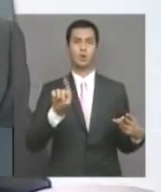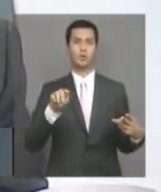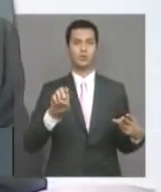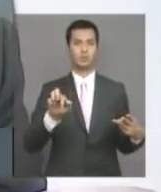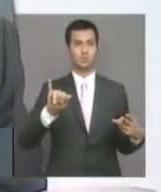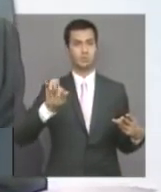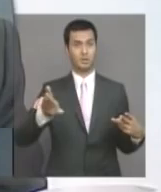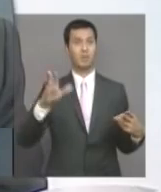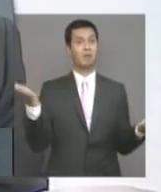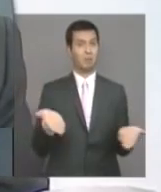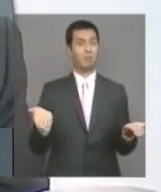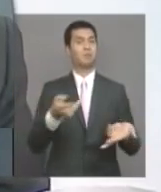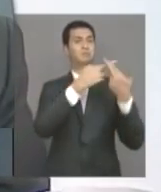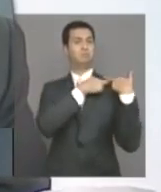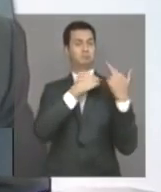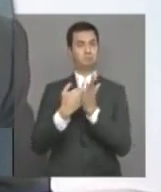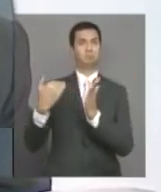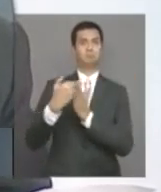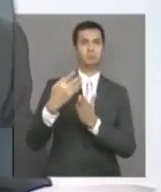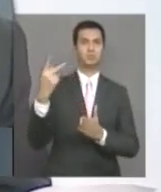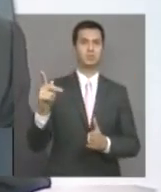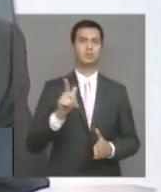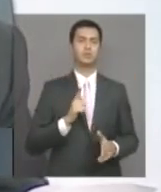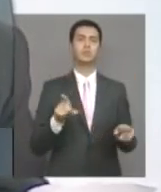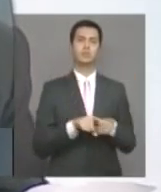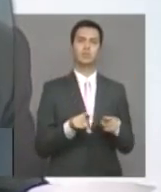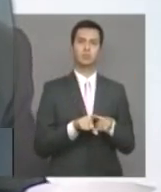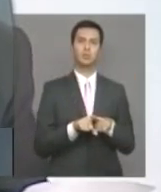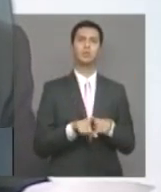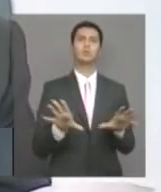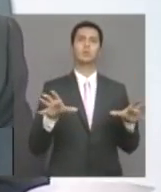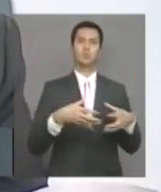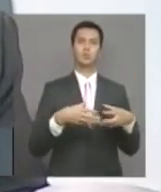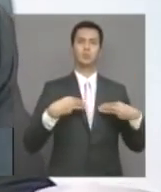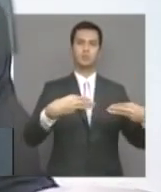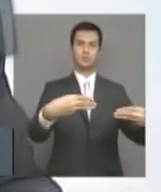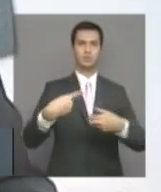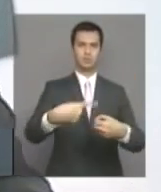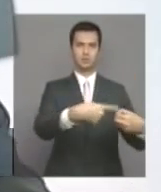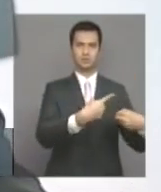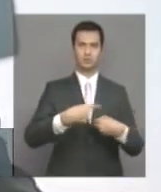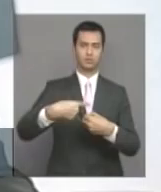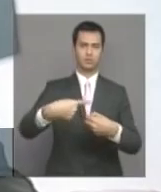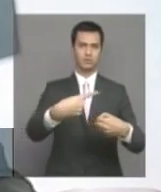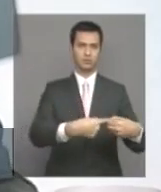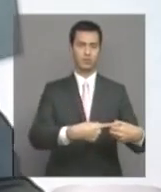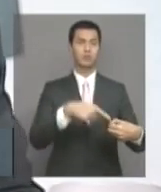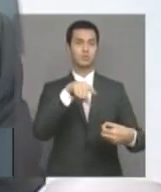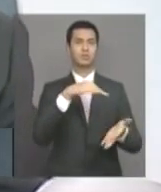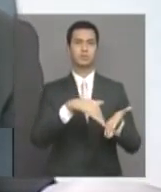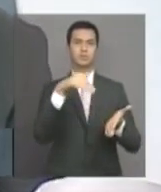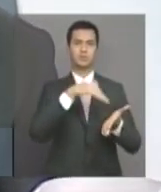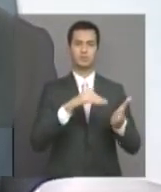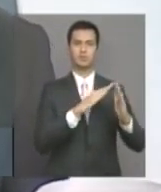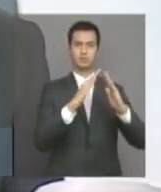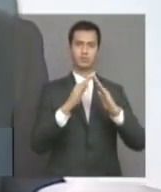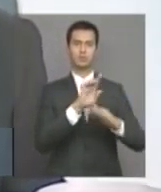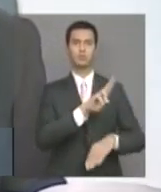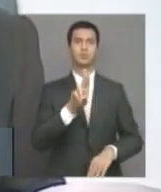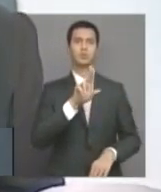nessa fase do programa, e nosso corpo técnico do Ministério das Cidades, na figura da nossa secretária de Habitação, Inês